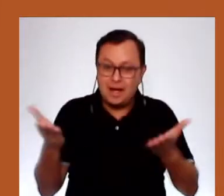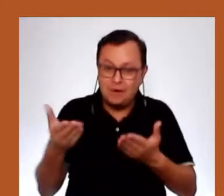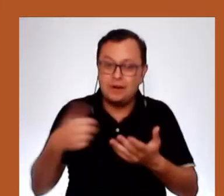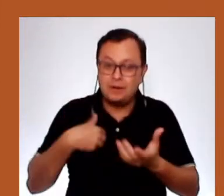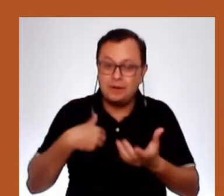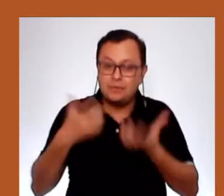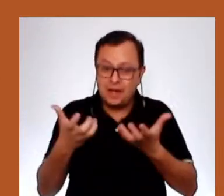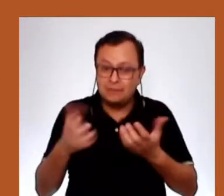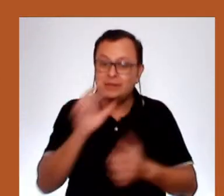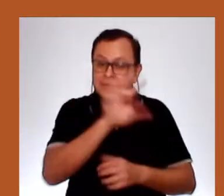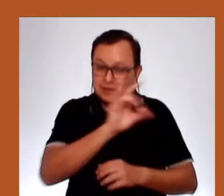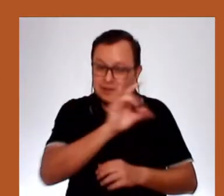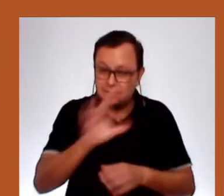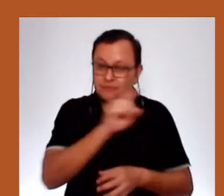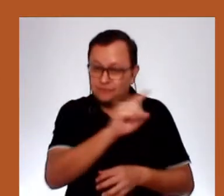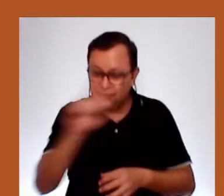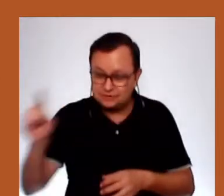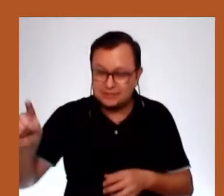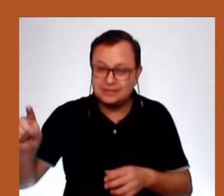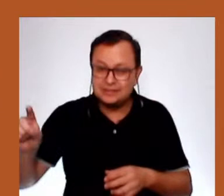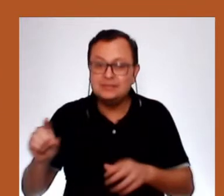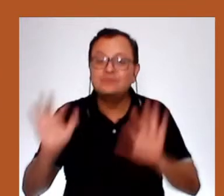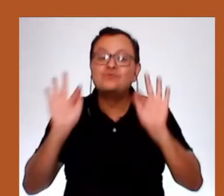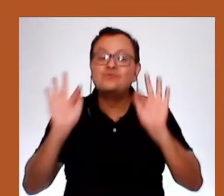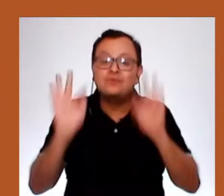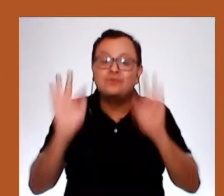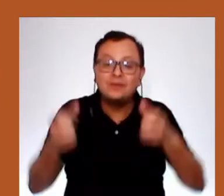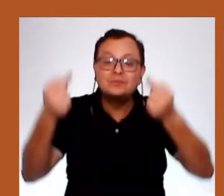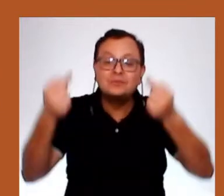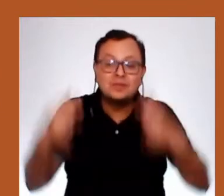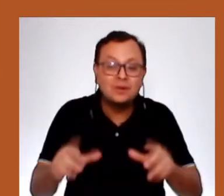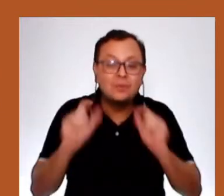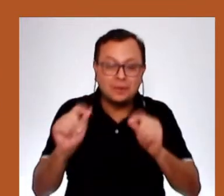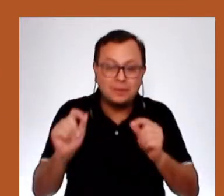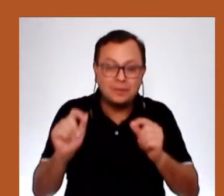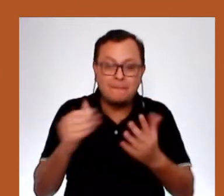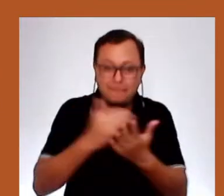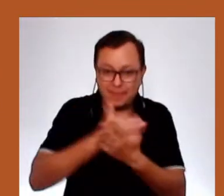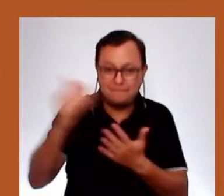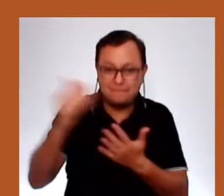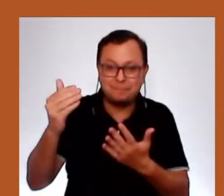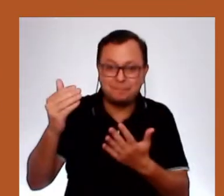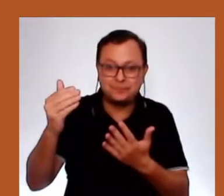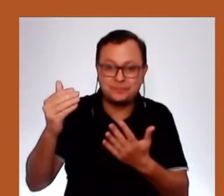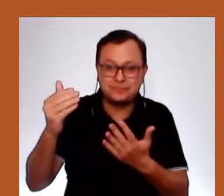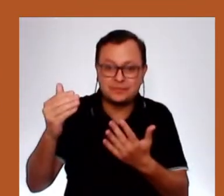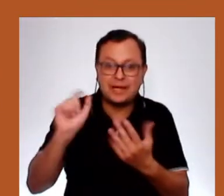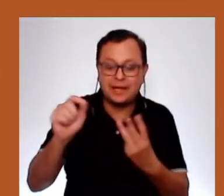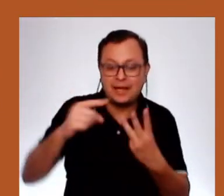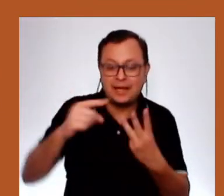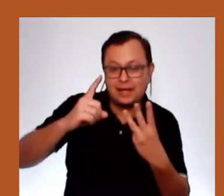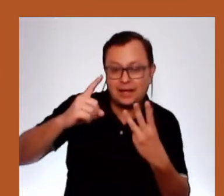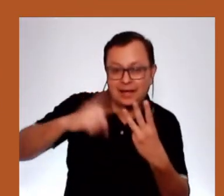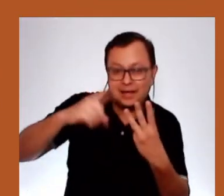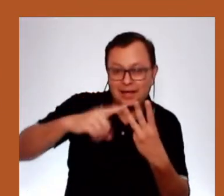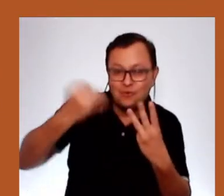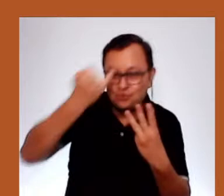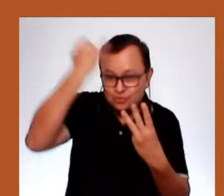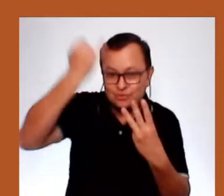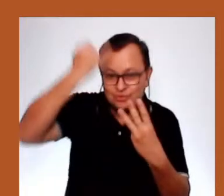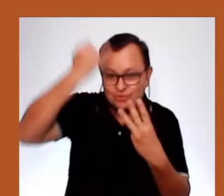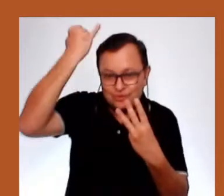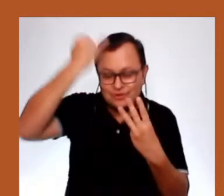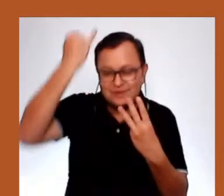finais. Podem falar o que quiserem, fiquem à vontade. Quer começar, Vera? Não, eu quero começar, porque... Ah, você quer